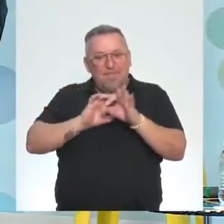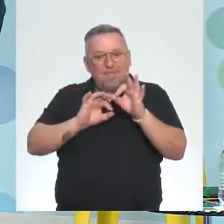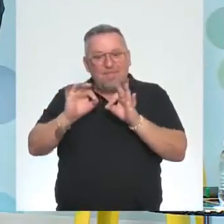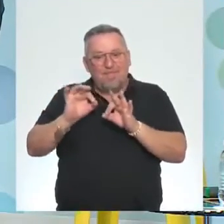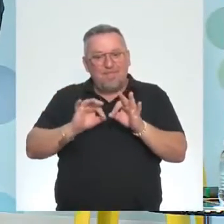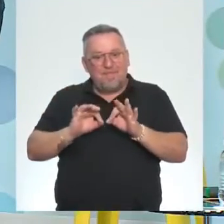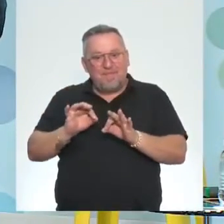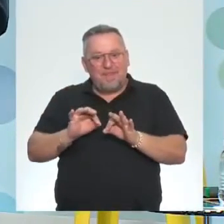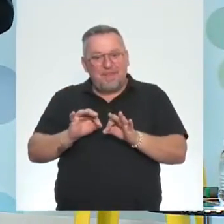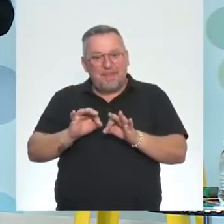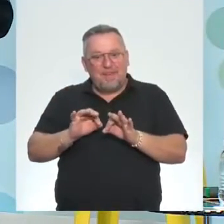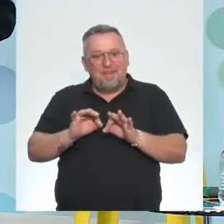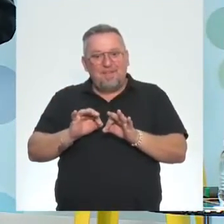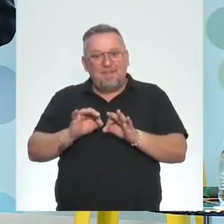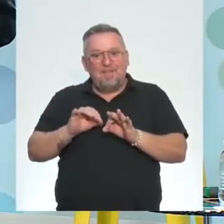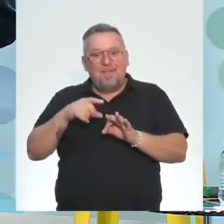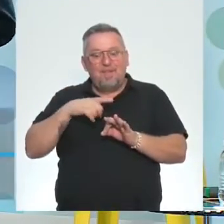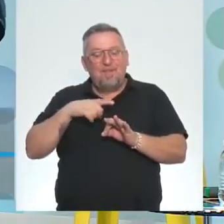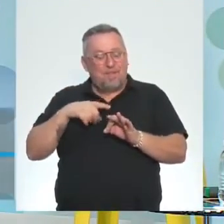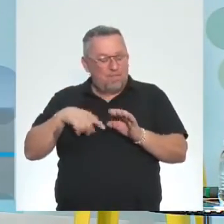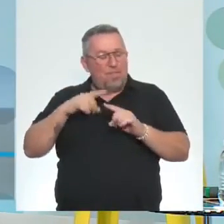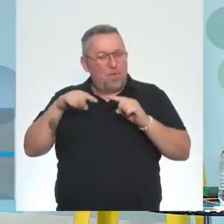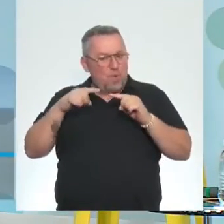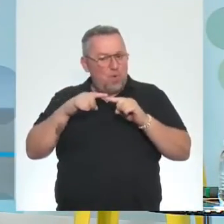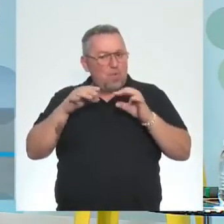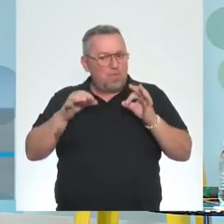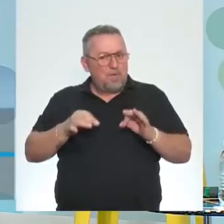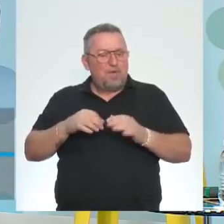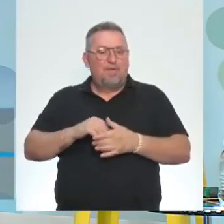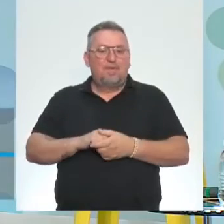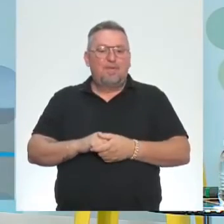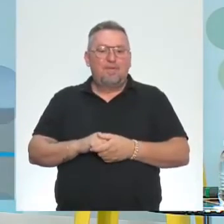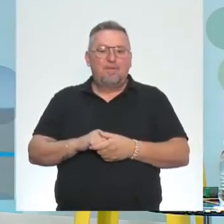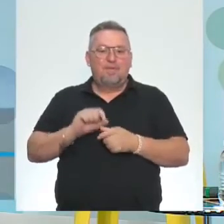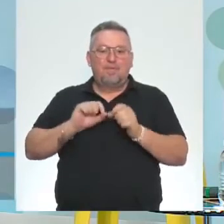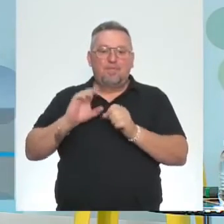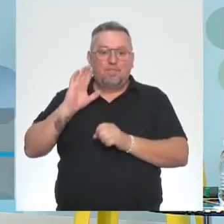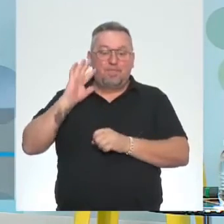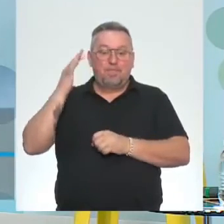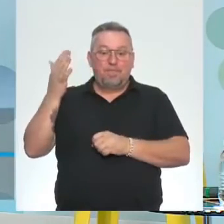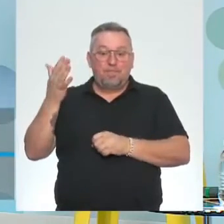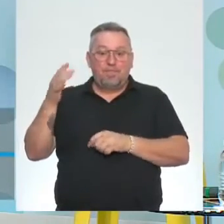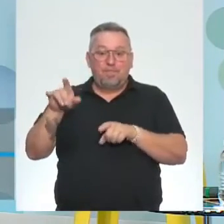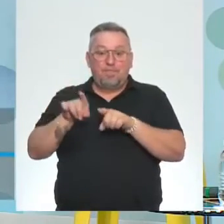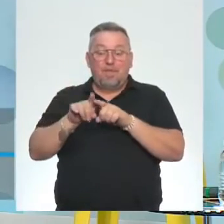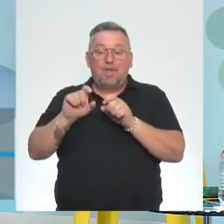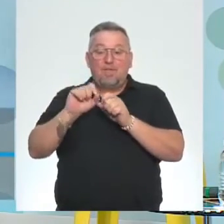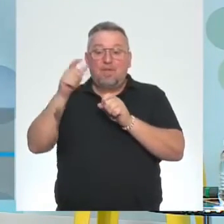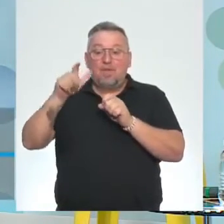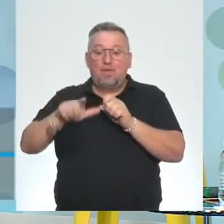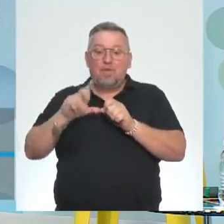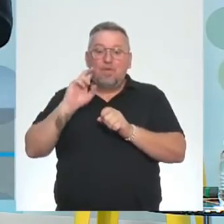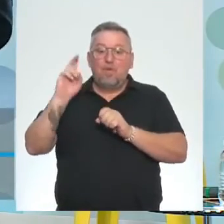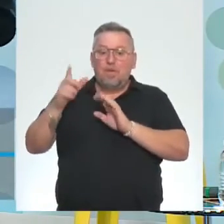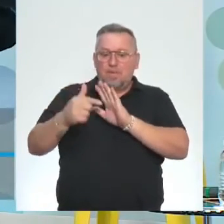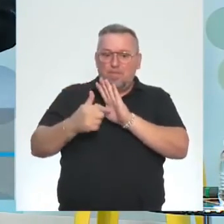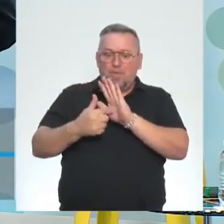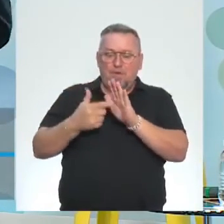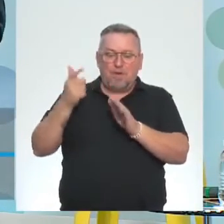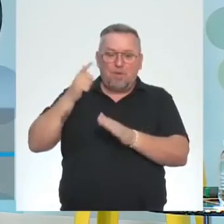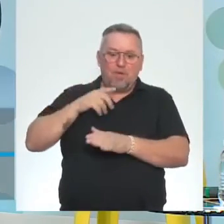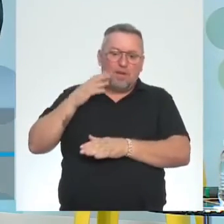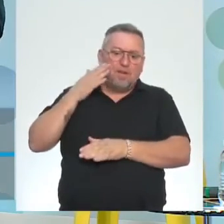organização, nesse mecanismo das placas, foi proposital, lógico. E aí o que acontece? A gente criou aqui uma outra situação só para você